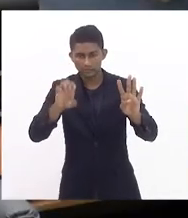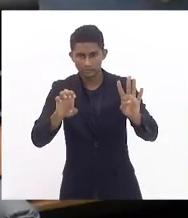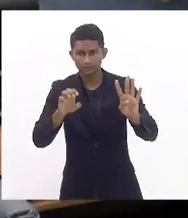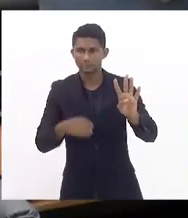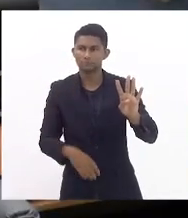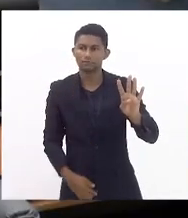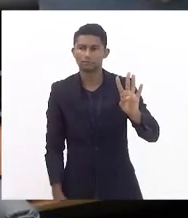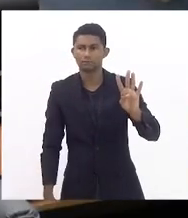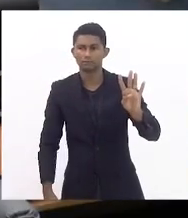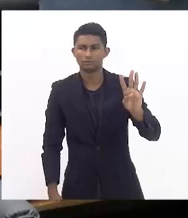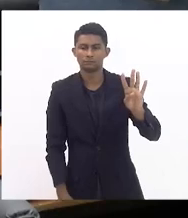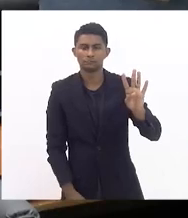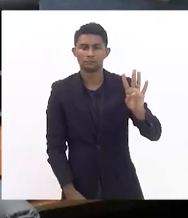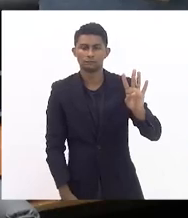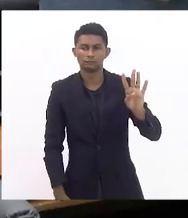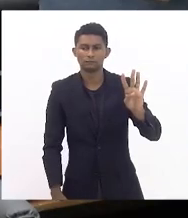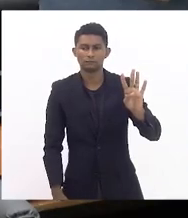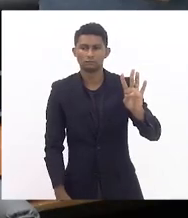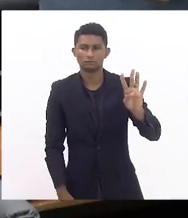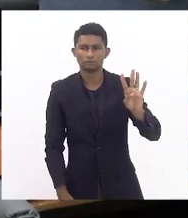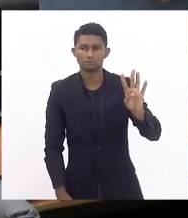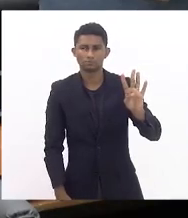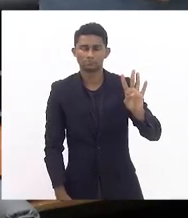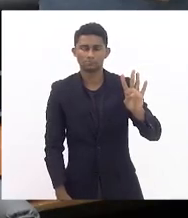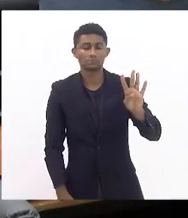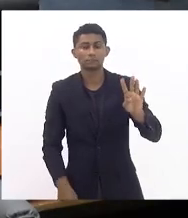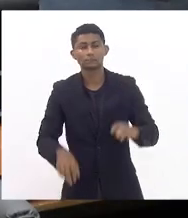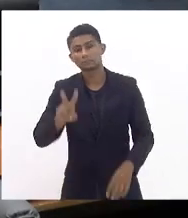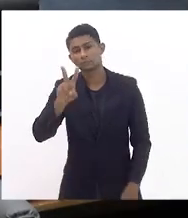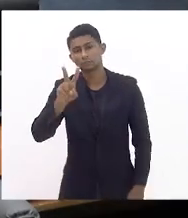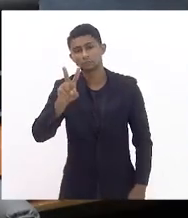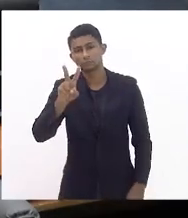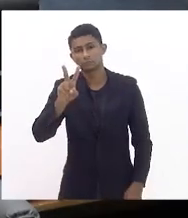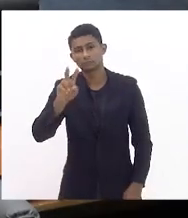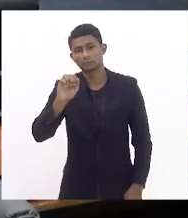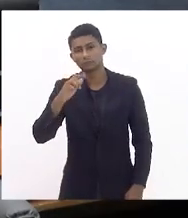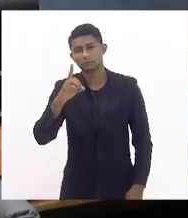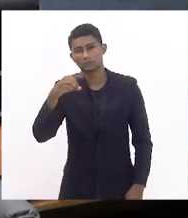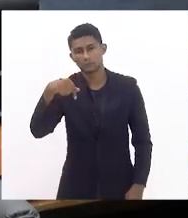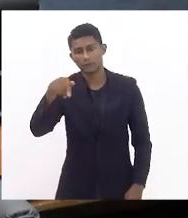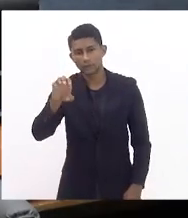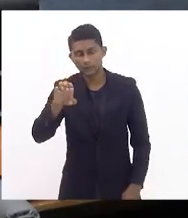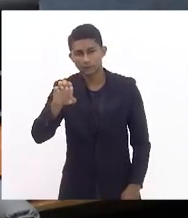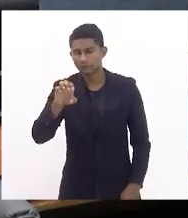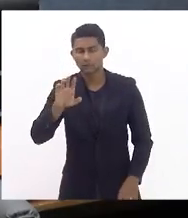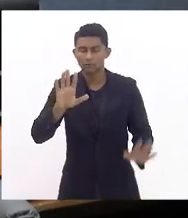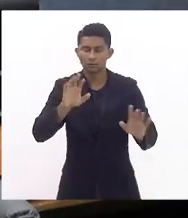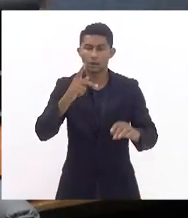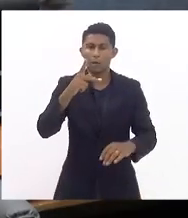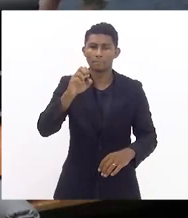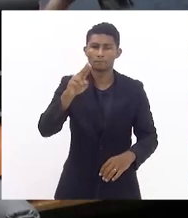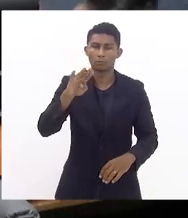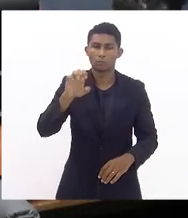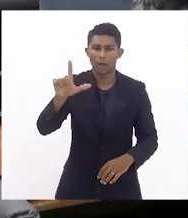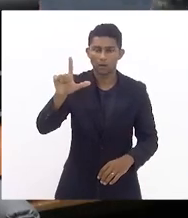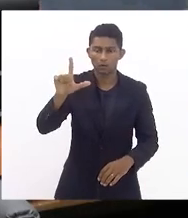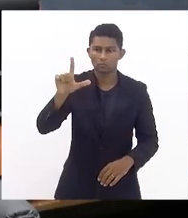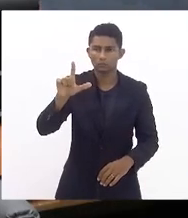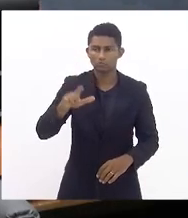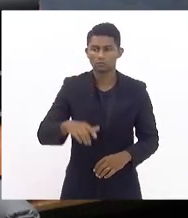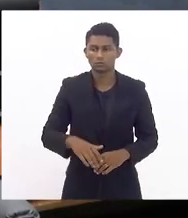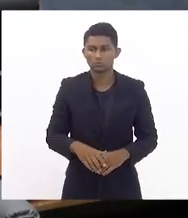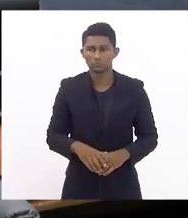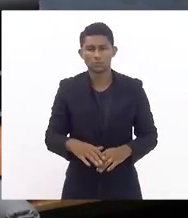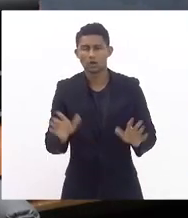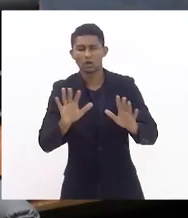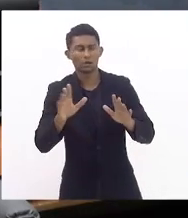é outro aí, vou dar. Não, meu é outro. Deputado Valdec. O meu é outro também. Então deixa o Paul Bell. O meu é outro. Antes do, nós temos dois